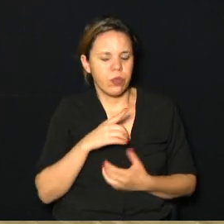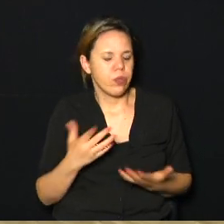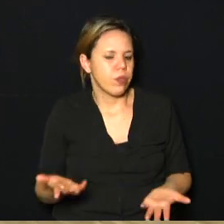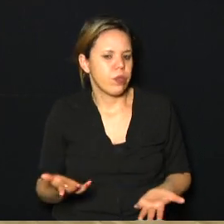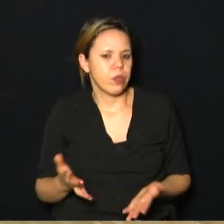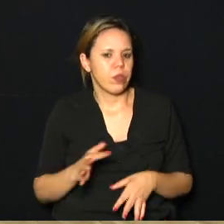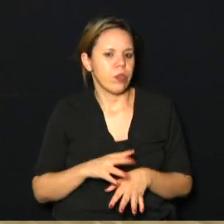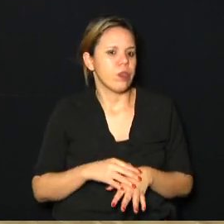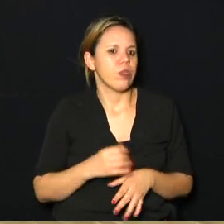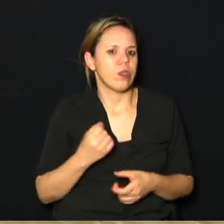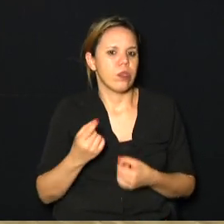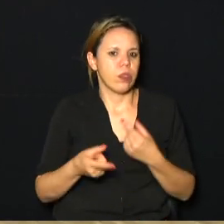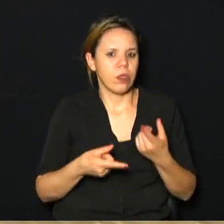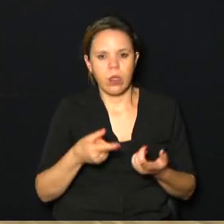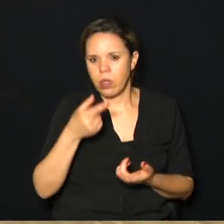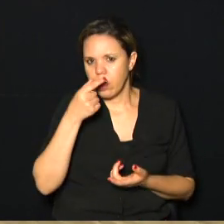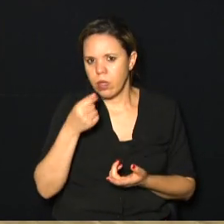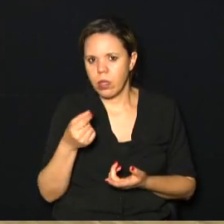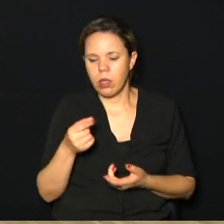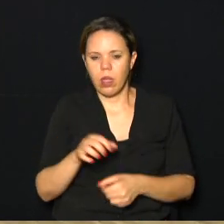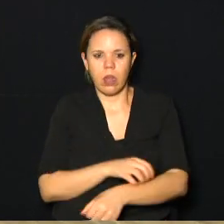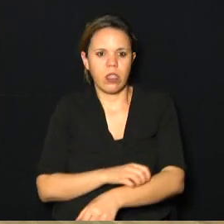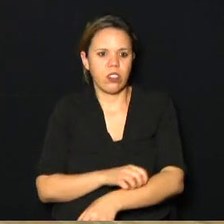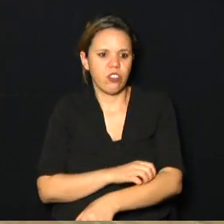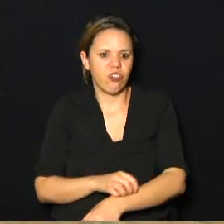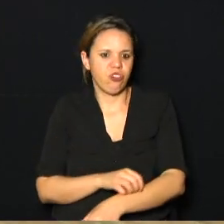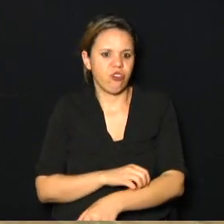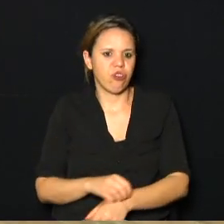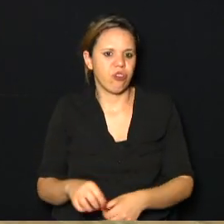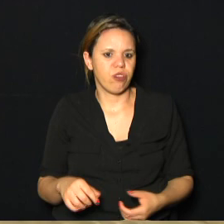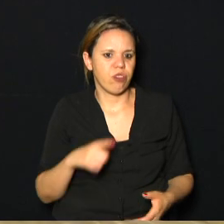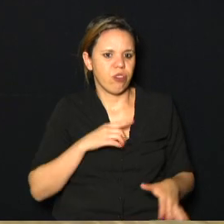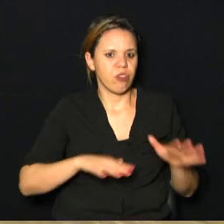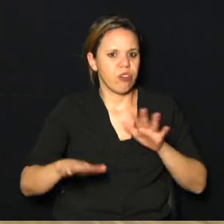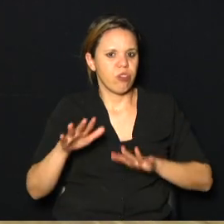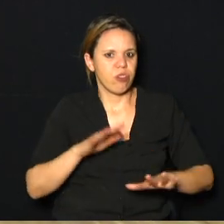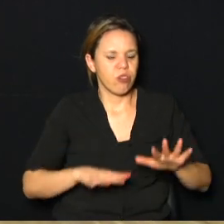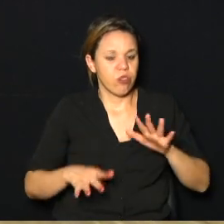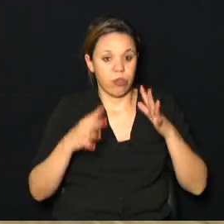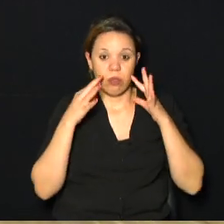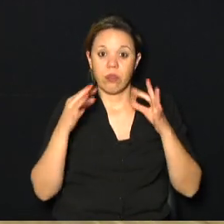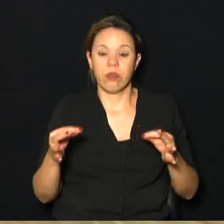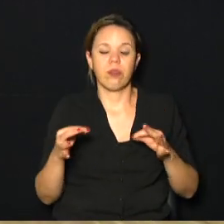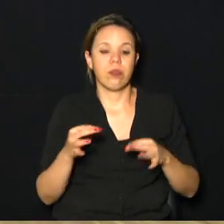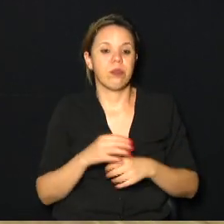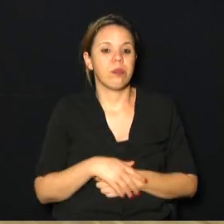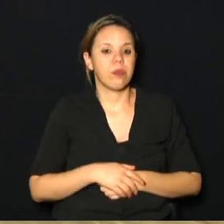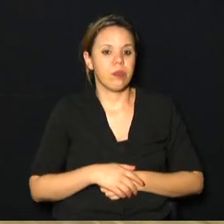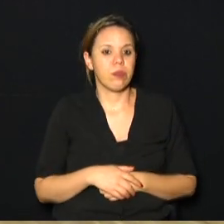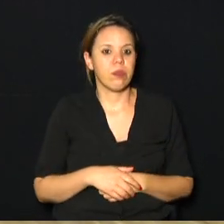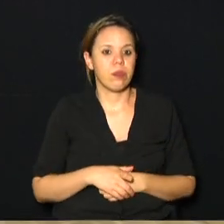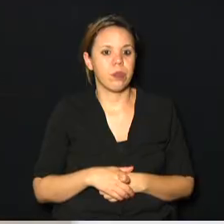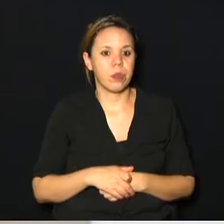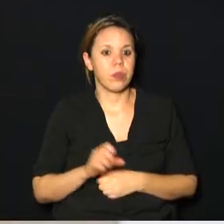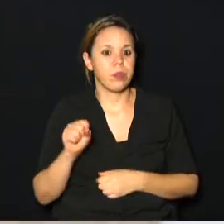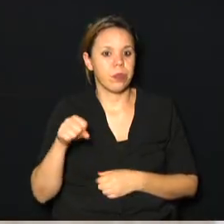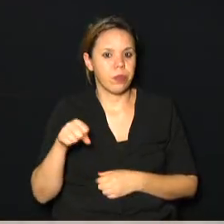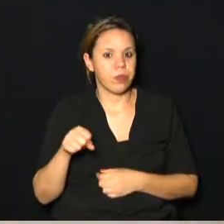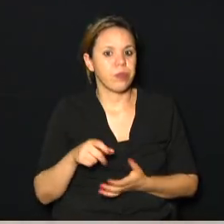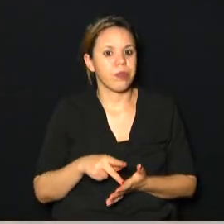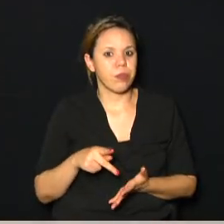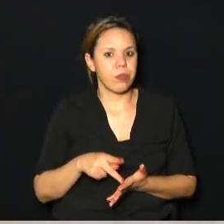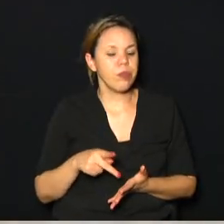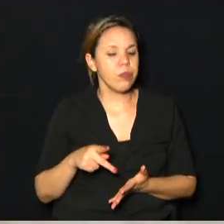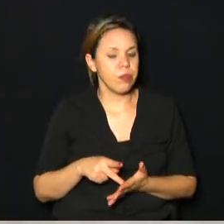por exemplo, né, a rinite, a alguma alergia. Isso também tem que tomar cuidado, tem que estar atento. Sim,